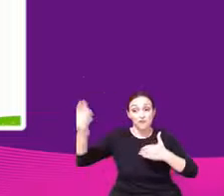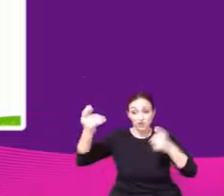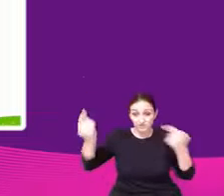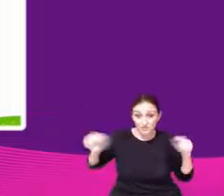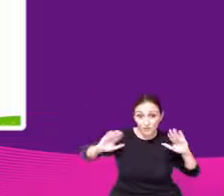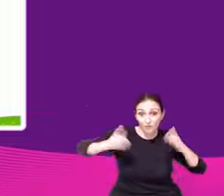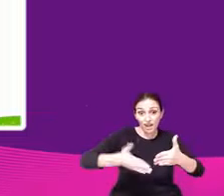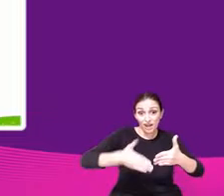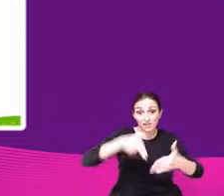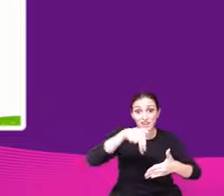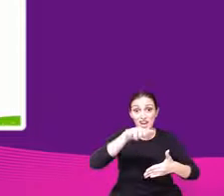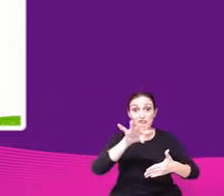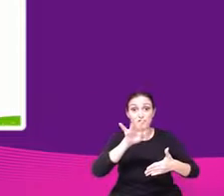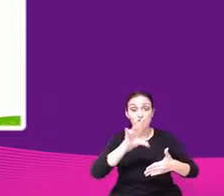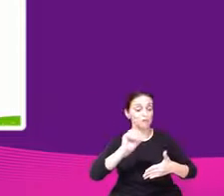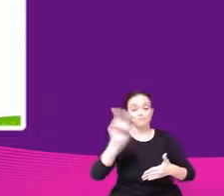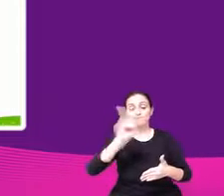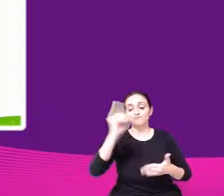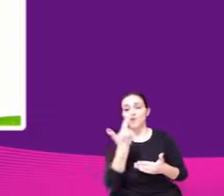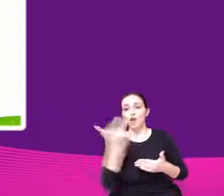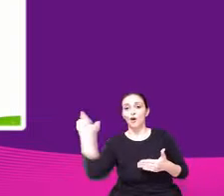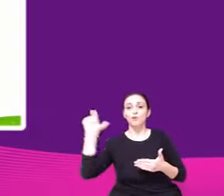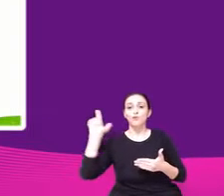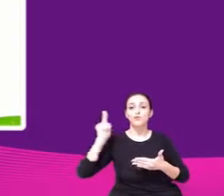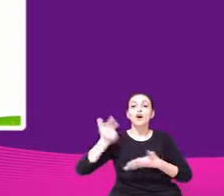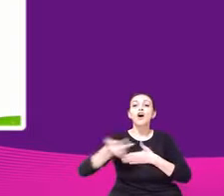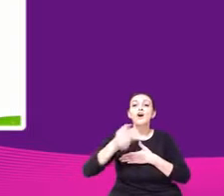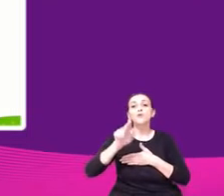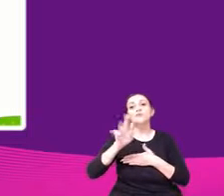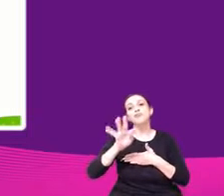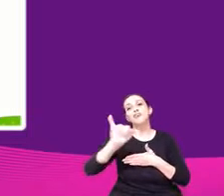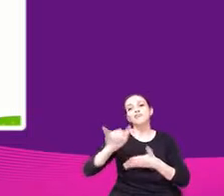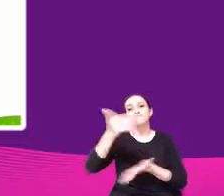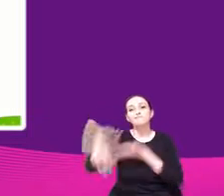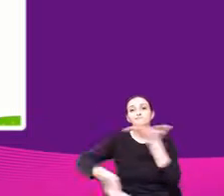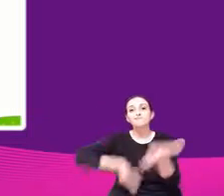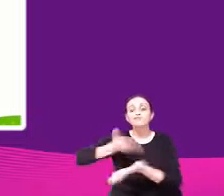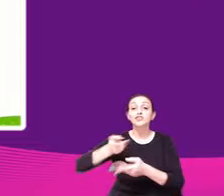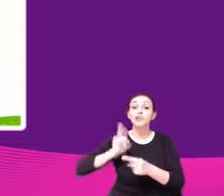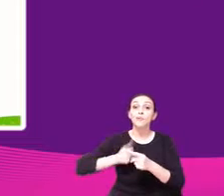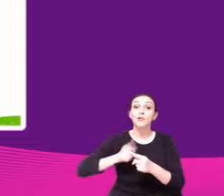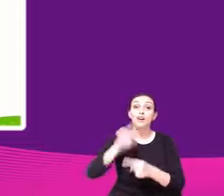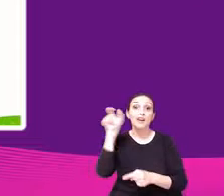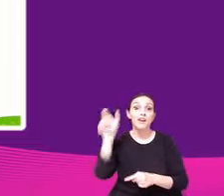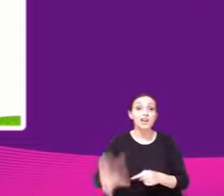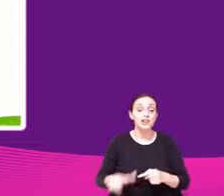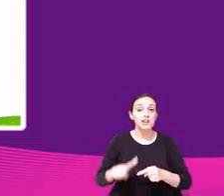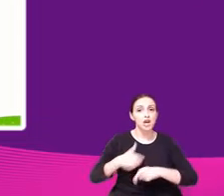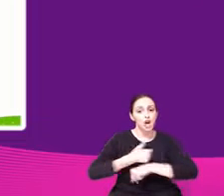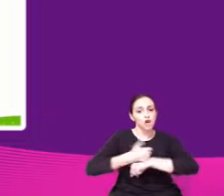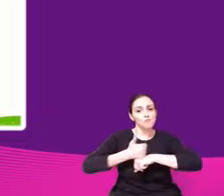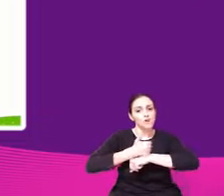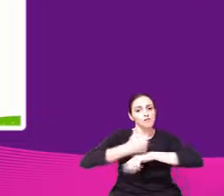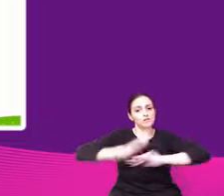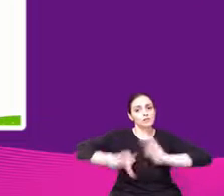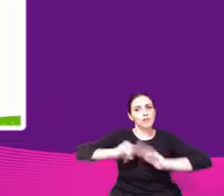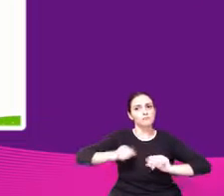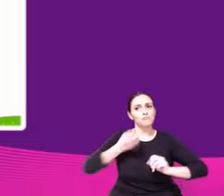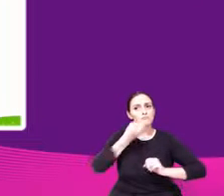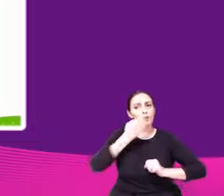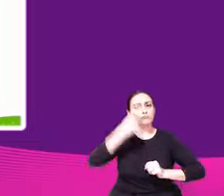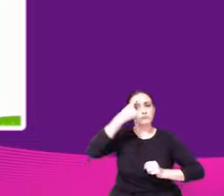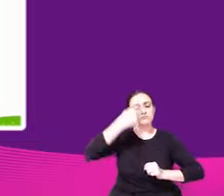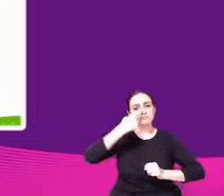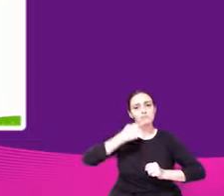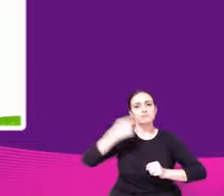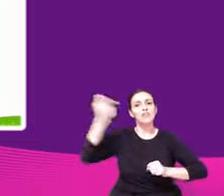principalmente hoje, né, na área de terapia intensiva, né, que o nefrologista é considerado um profissional com bom perfil para trabalhar em UTIs. Eu acho que